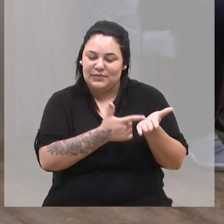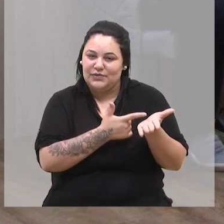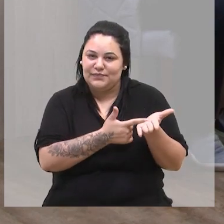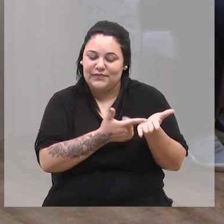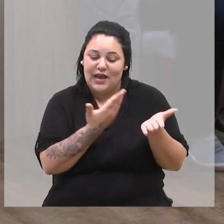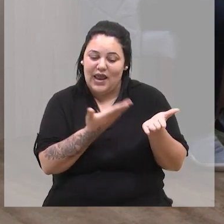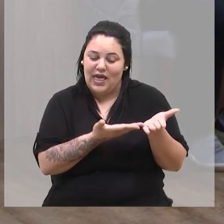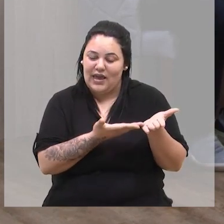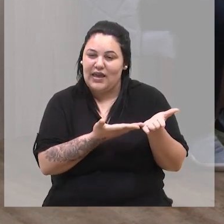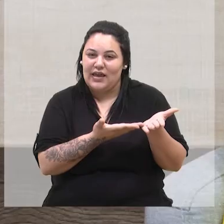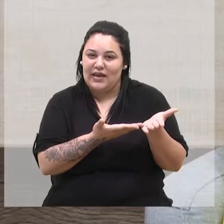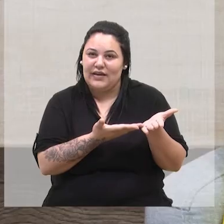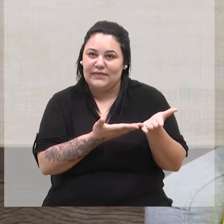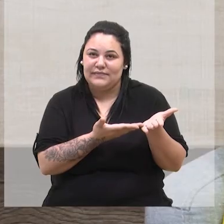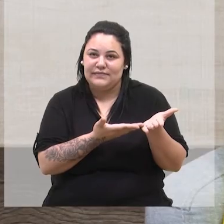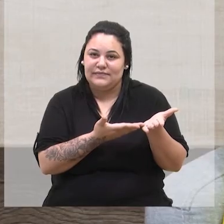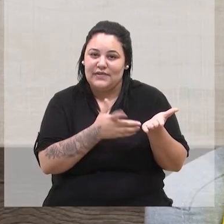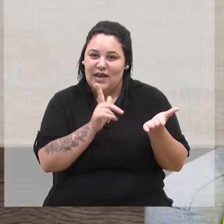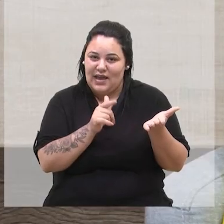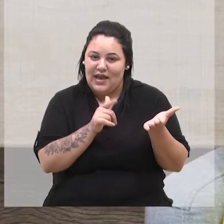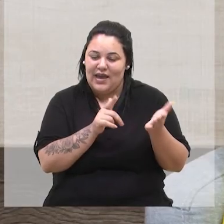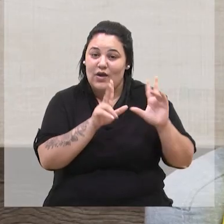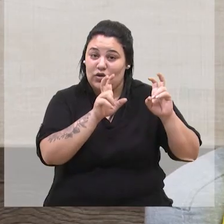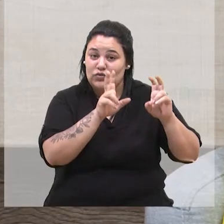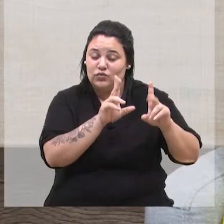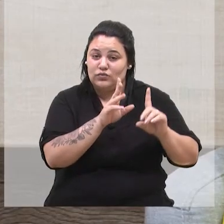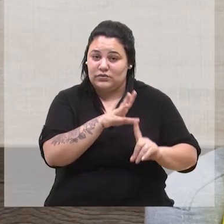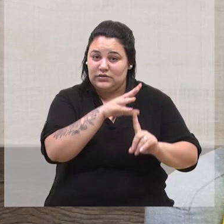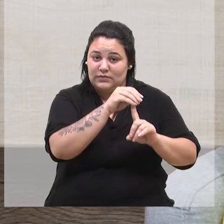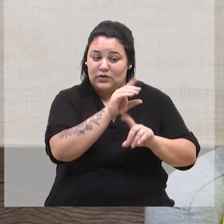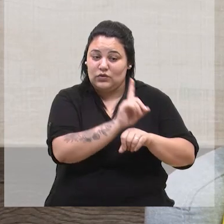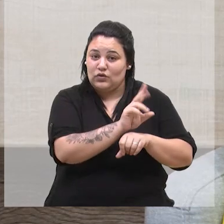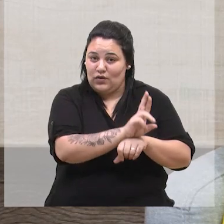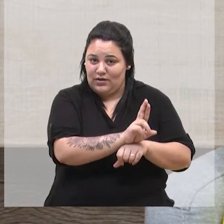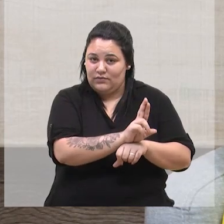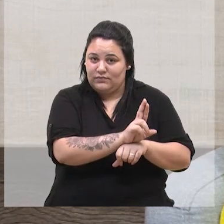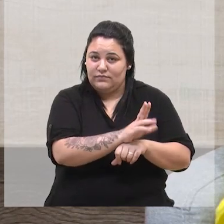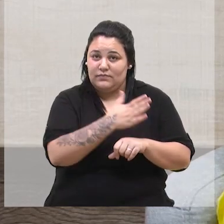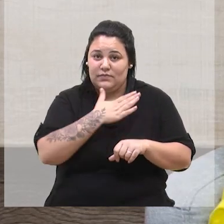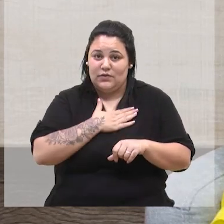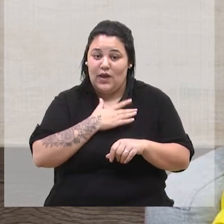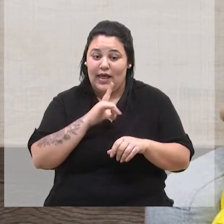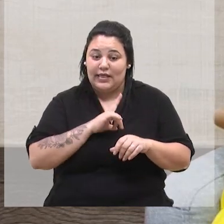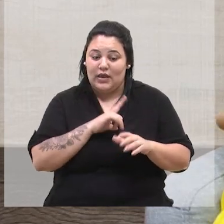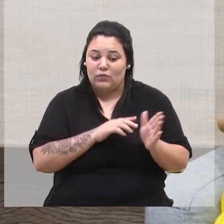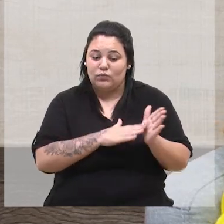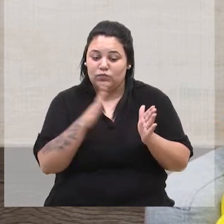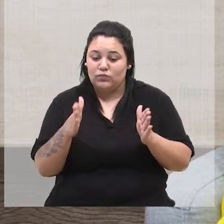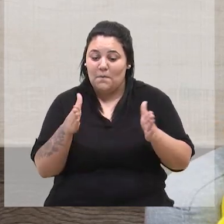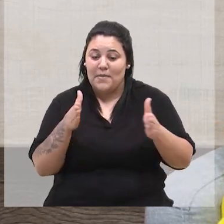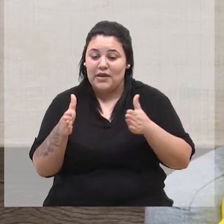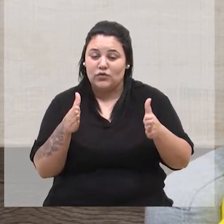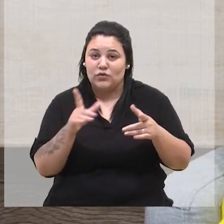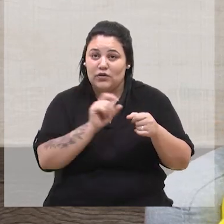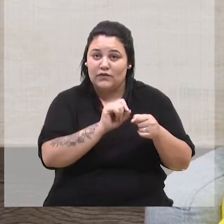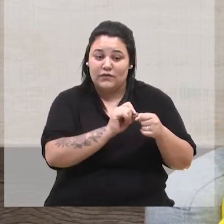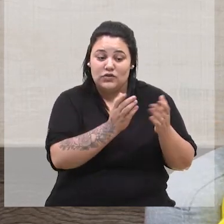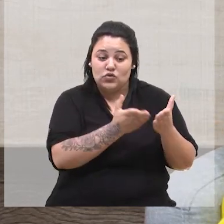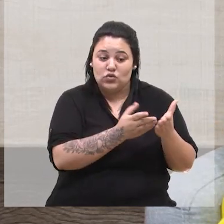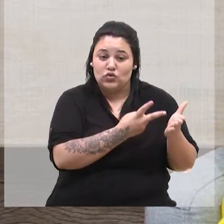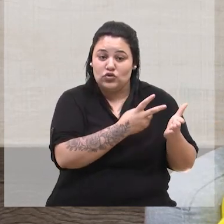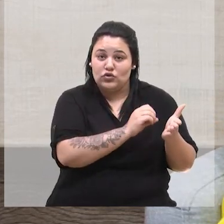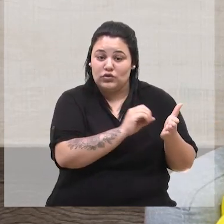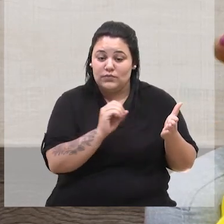é fruto, então, de uma tese de doutorado, mas na qual ela tem um período. Eu fiz estudo de